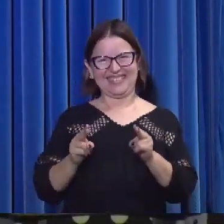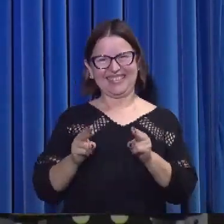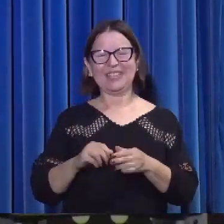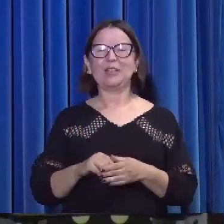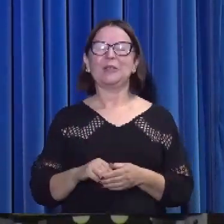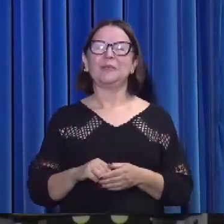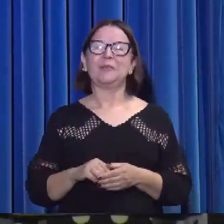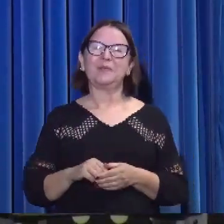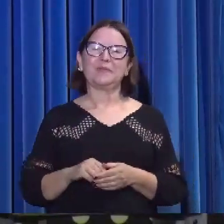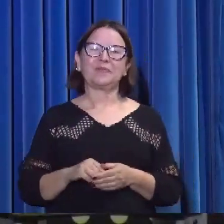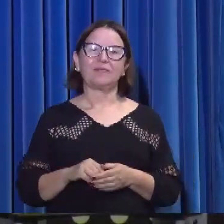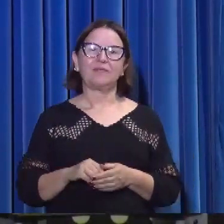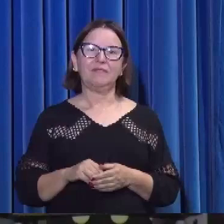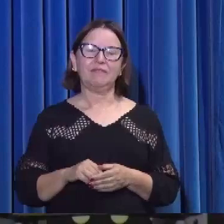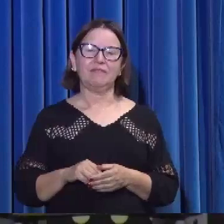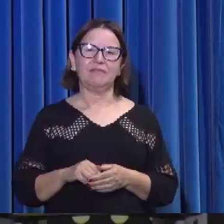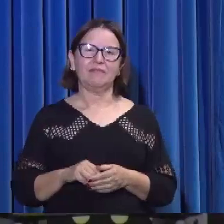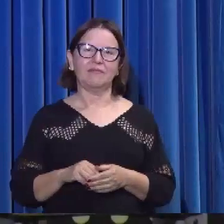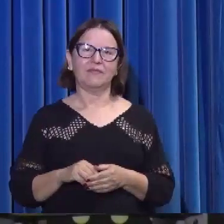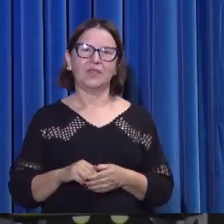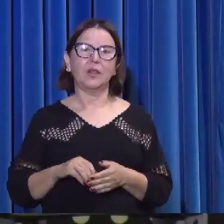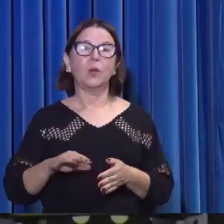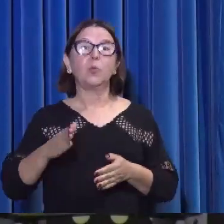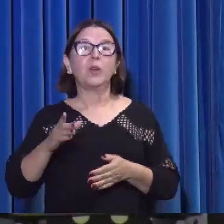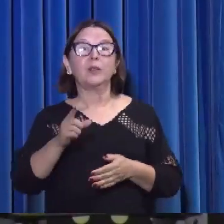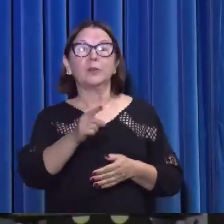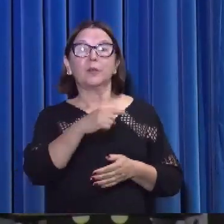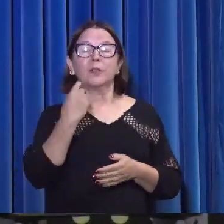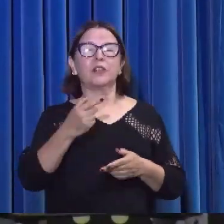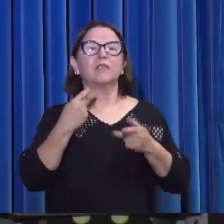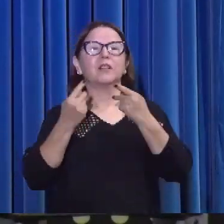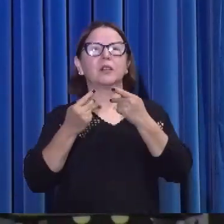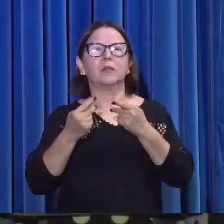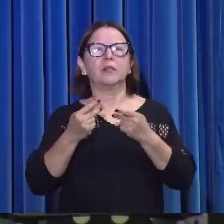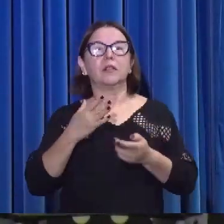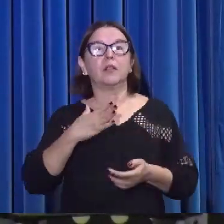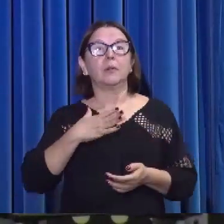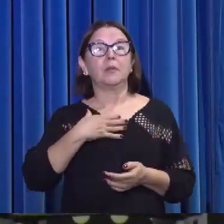Quando que nós vamos dizer assim: o meu viver é Cristo e o meu morrer é lucro?